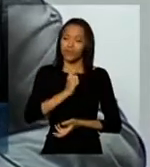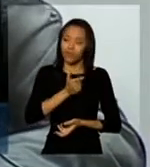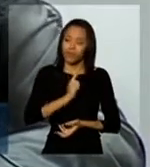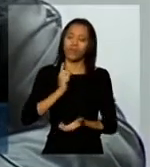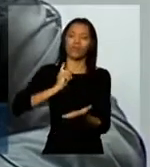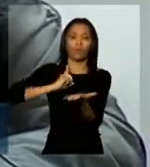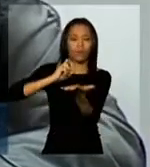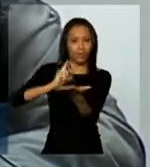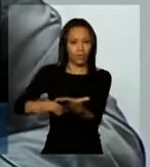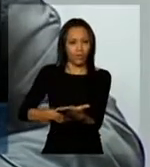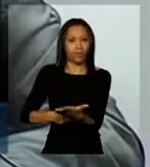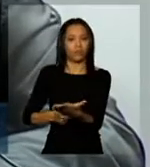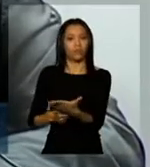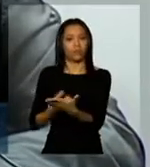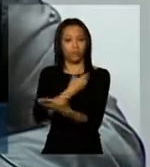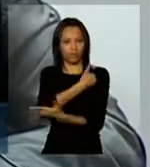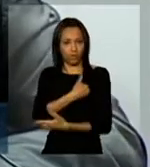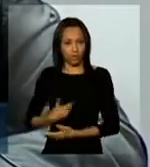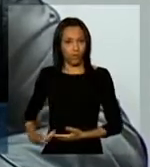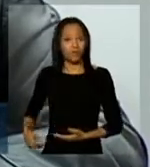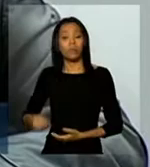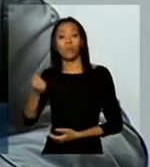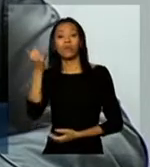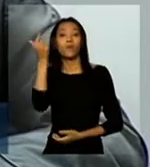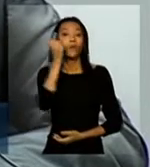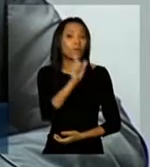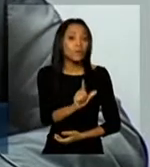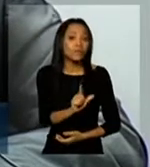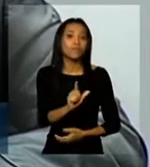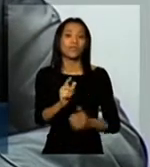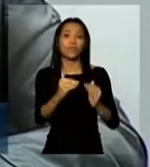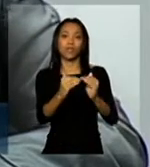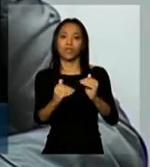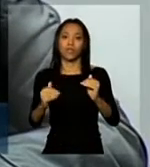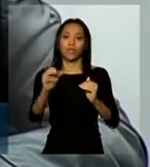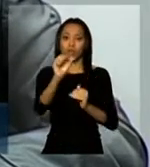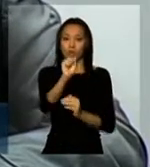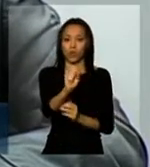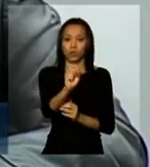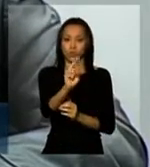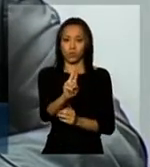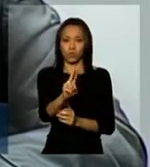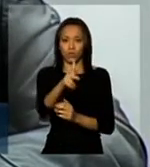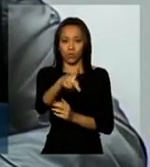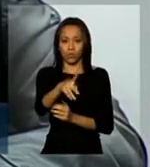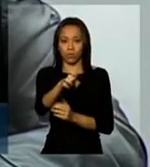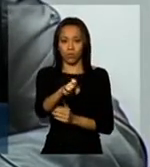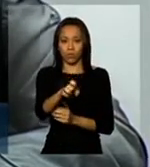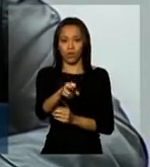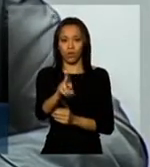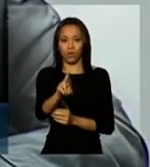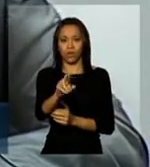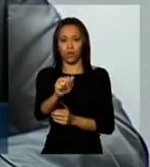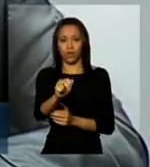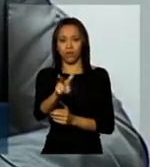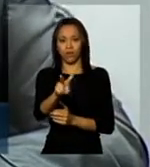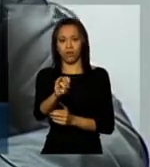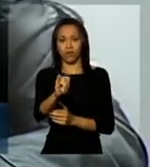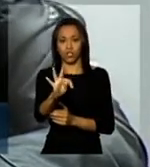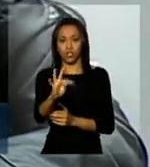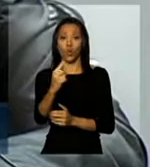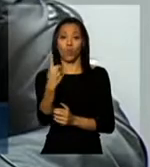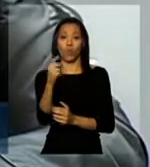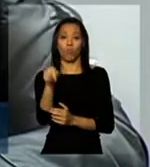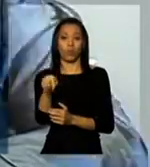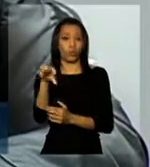do governo para alcançar um superávit primário de 1,9. Nós vamos trabalhar para isto, nós